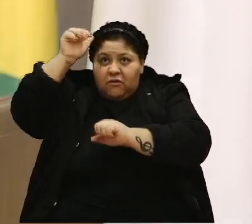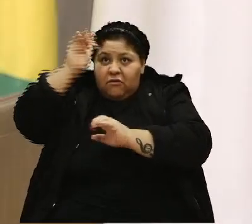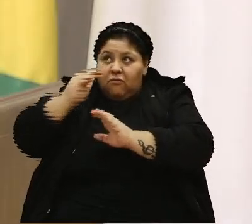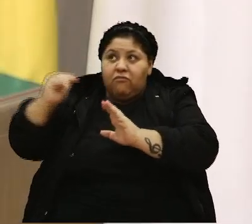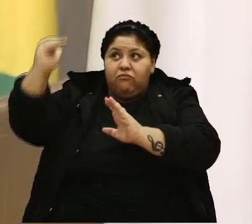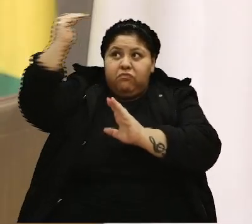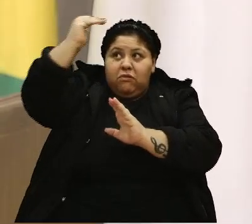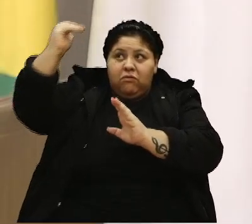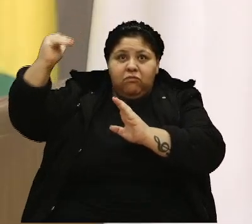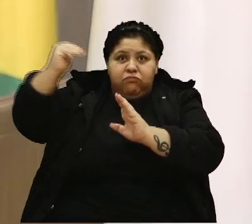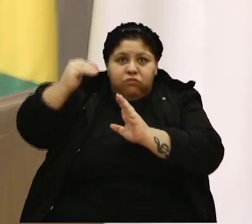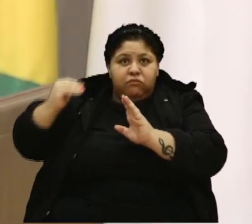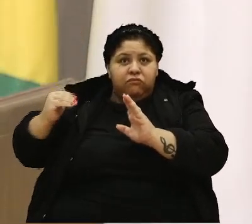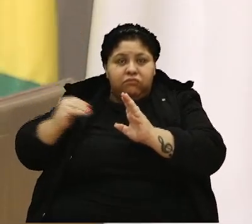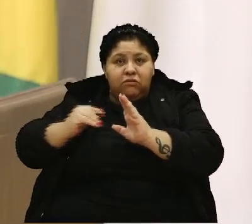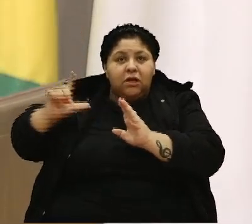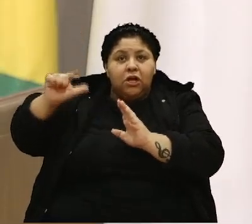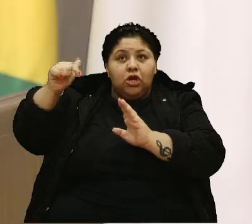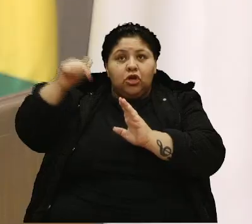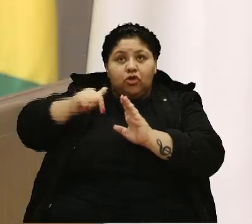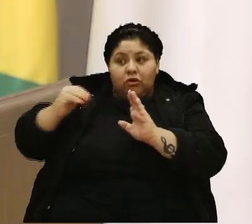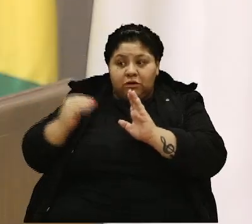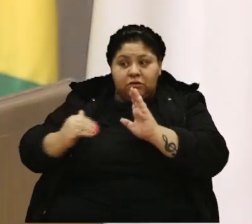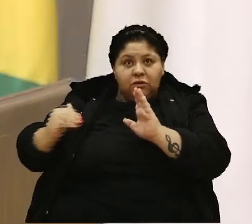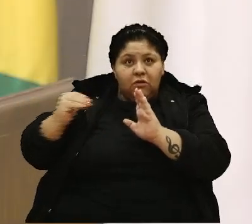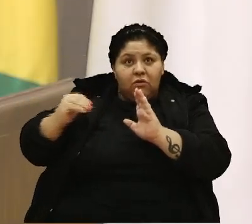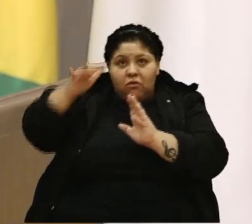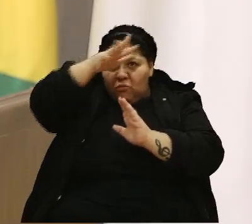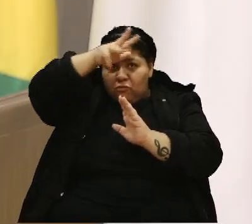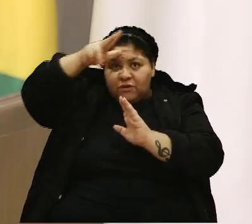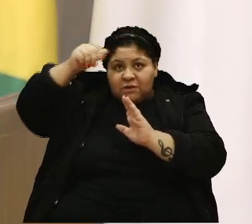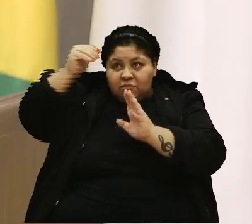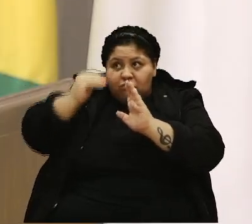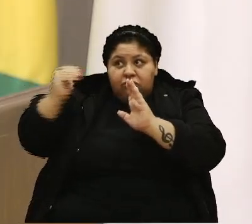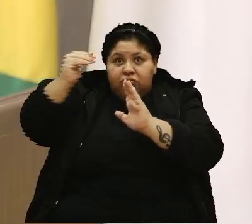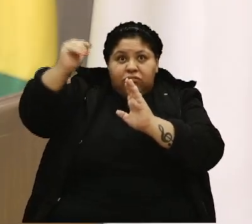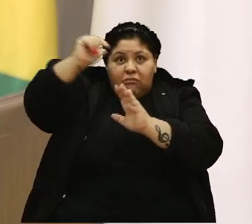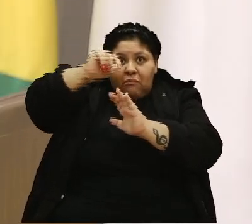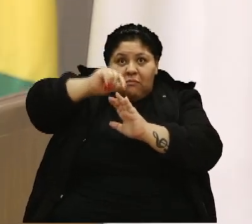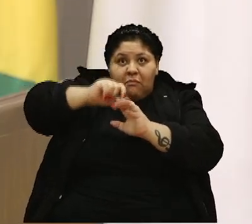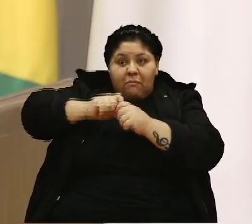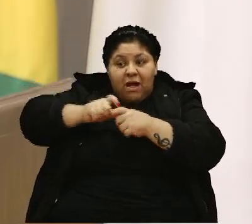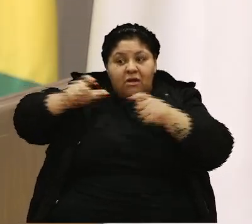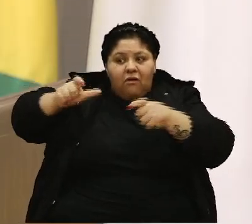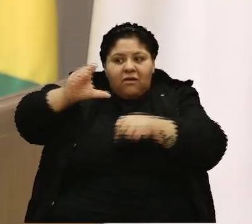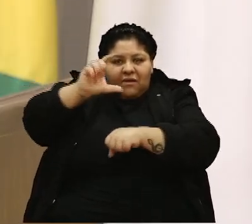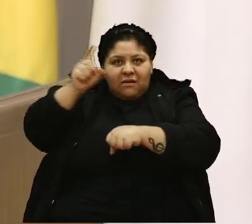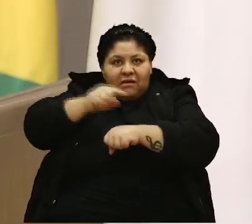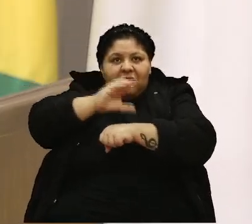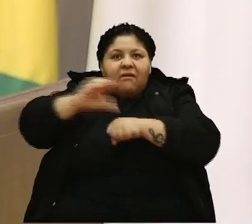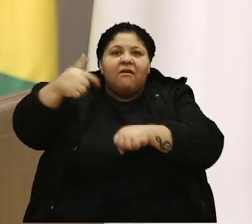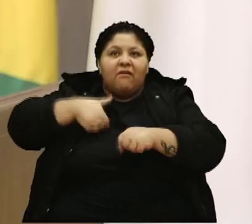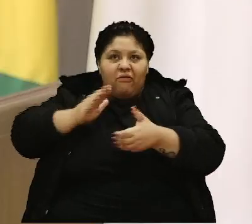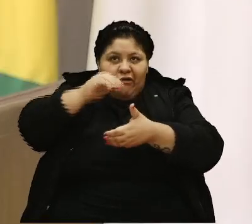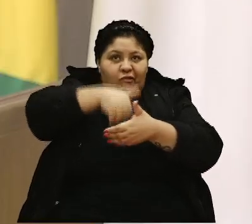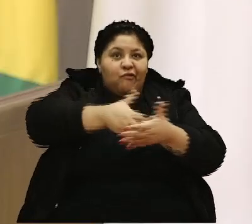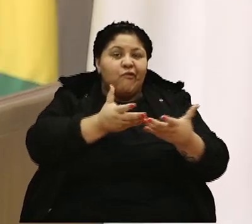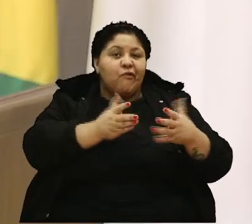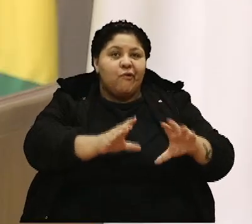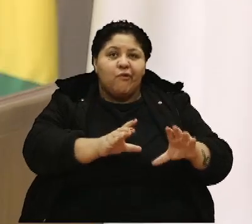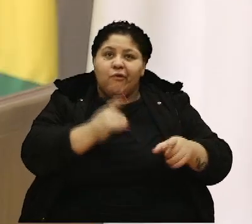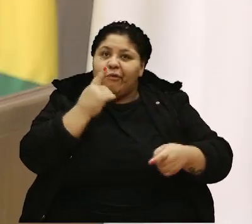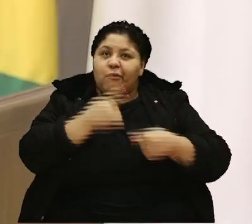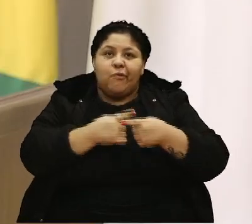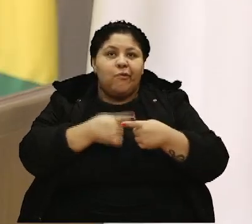um município. Nós temos que seguir uma hierarquia maior, que é a Constituição. Então, eu vou votar contra o parecer, porque